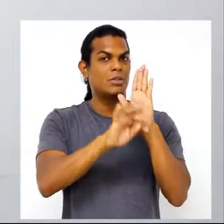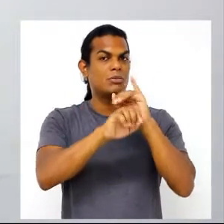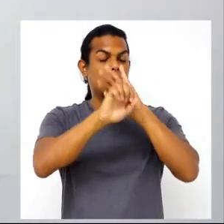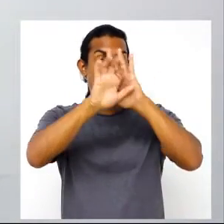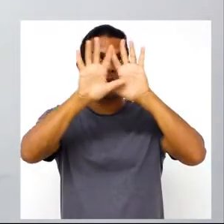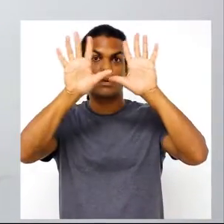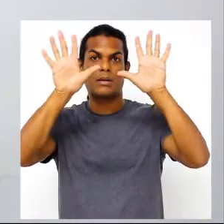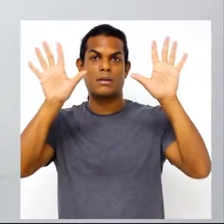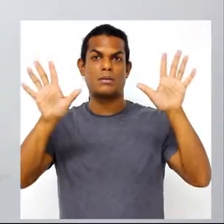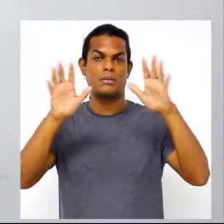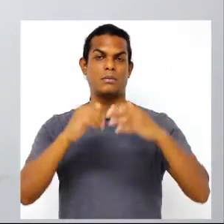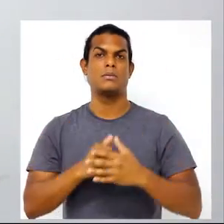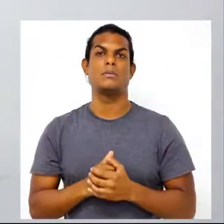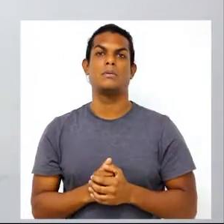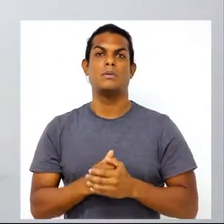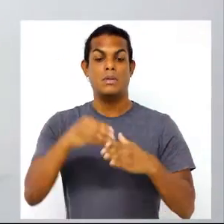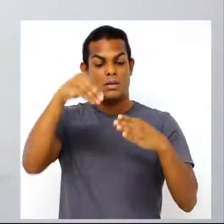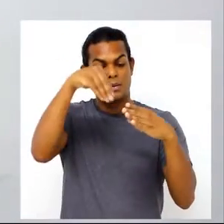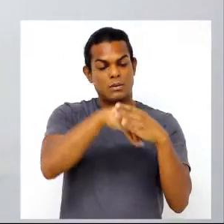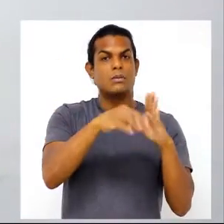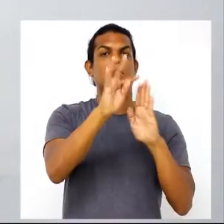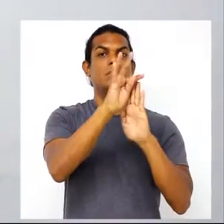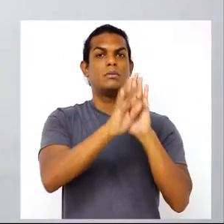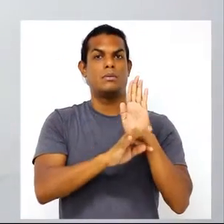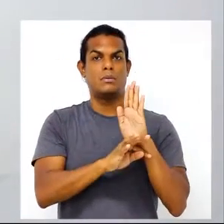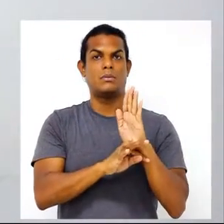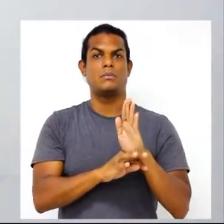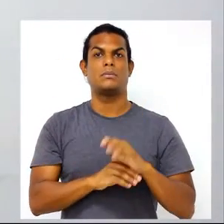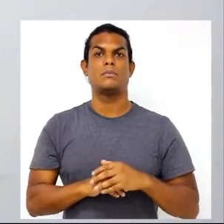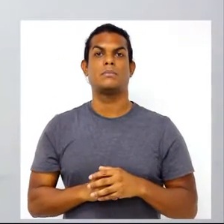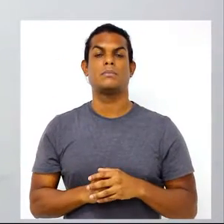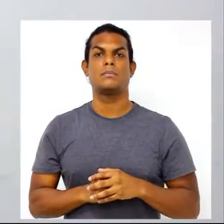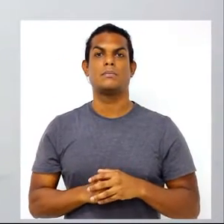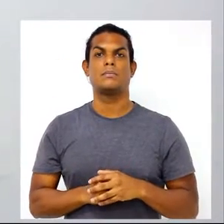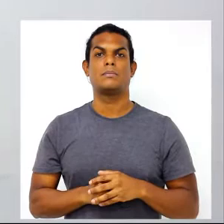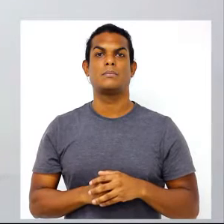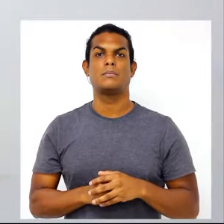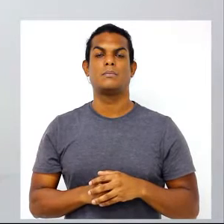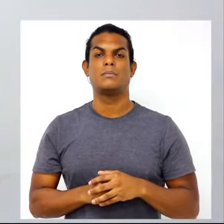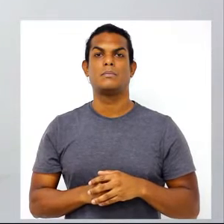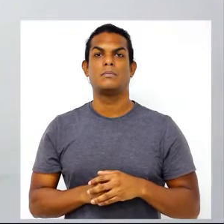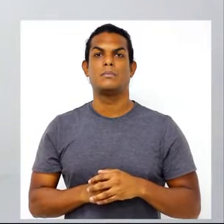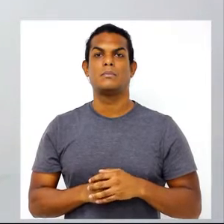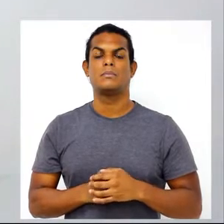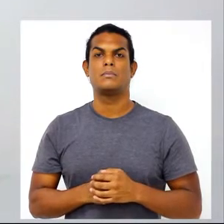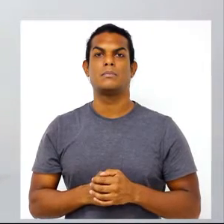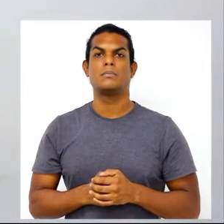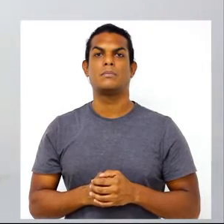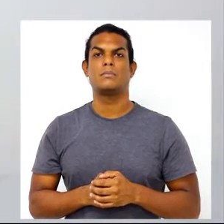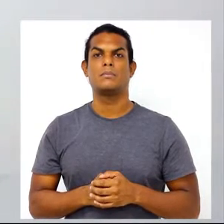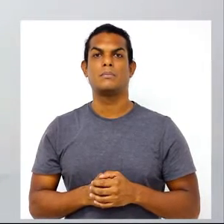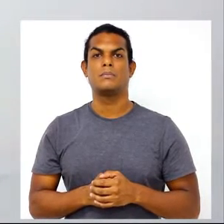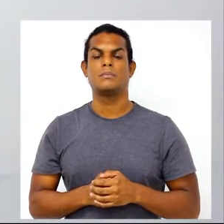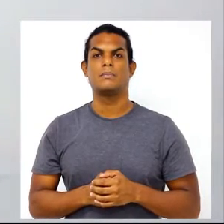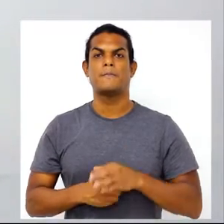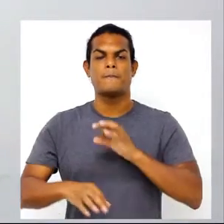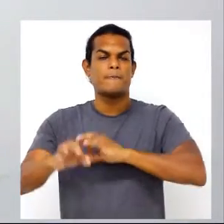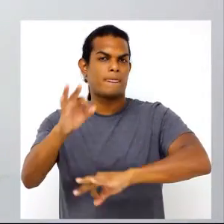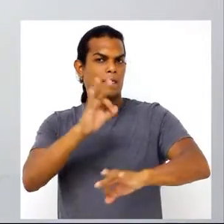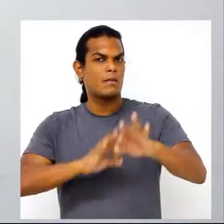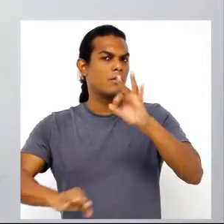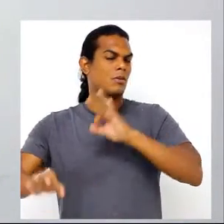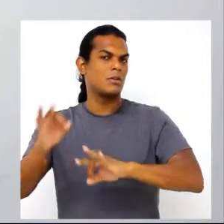para isso, né? E dentro do texto, ela cria laços que deixam vários segmentos